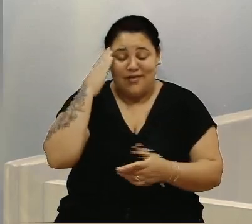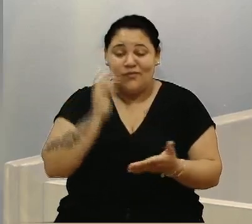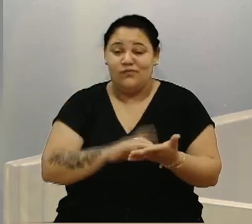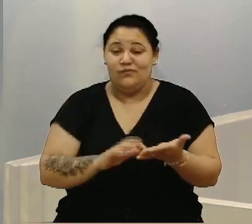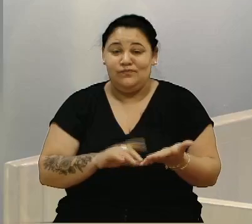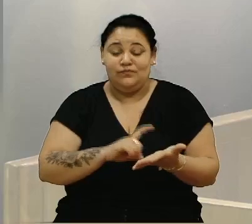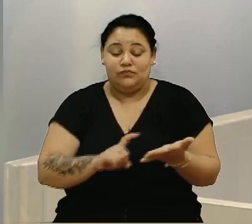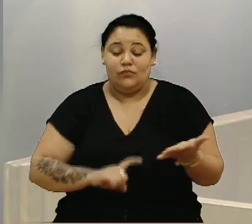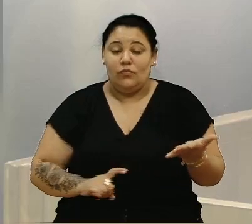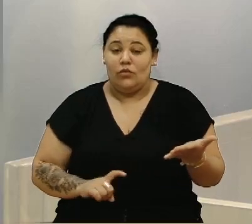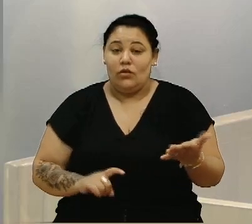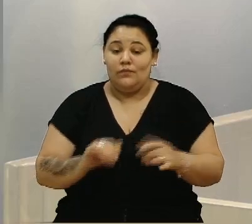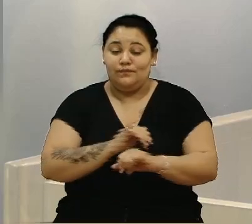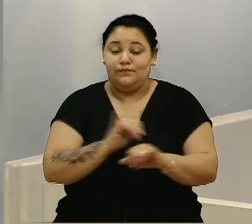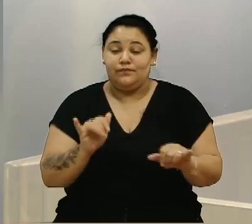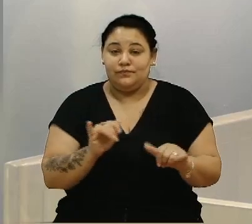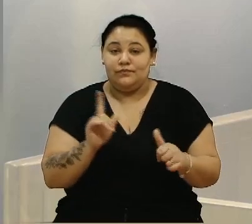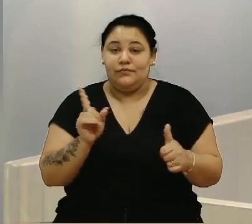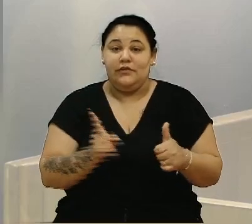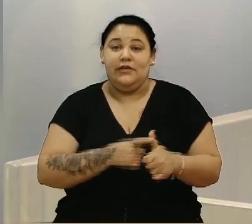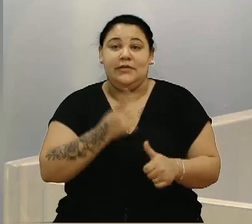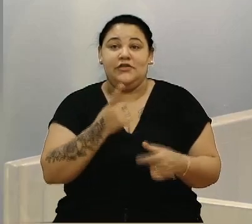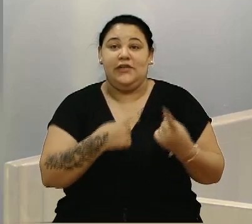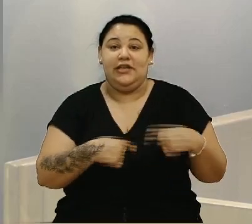Principalmente o recado do primeiro turno.